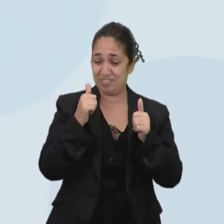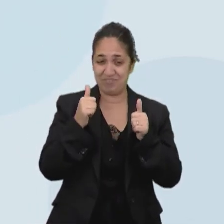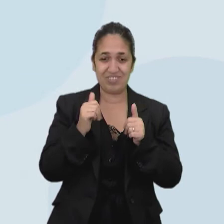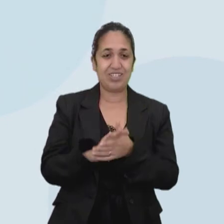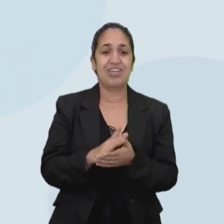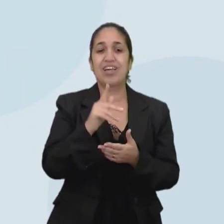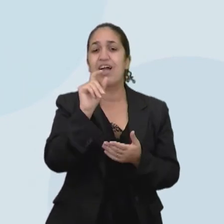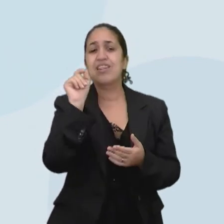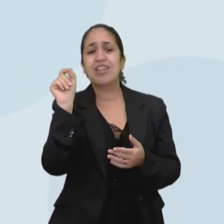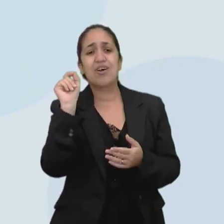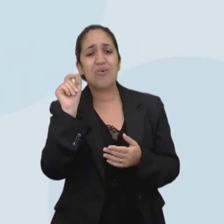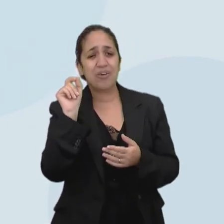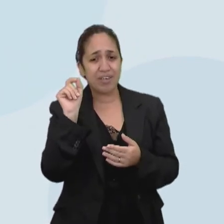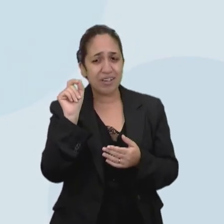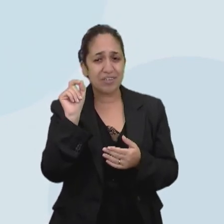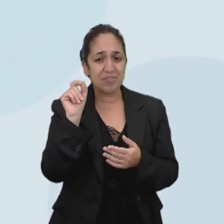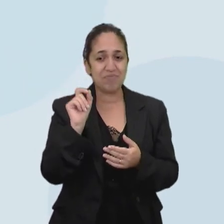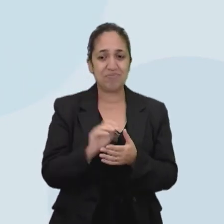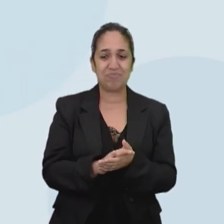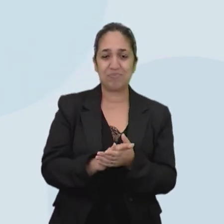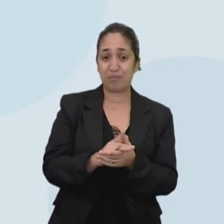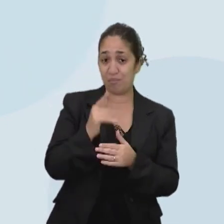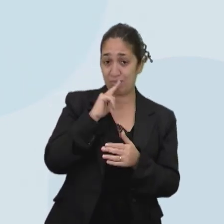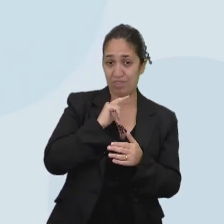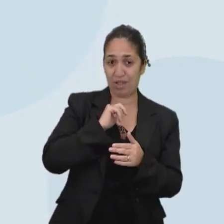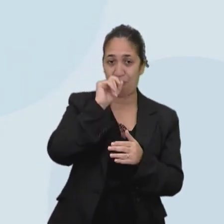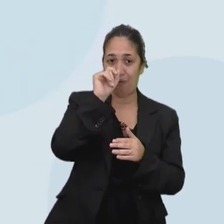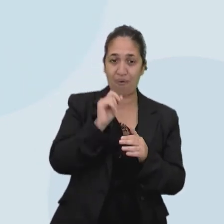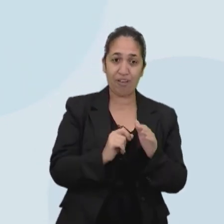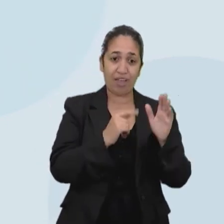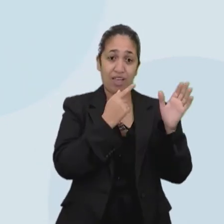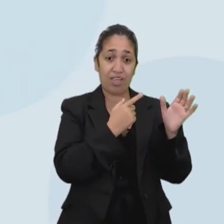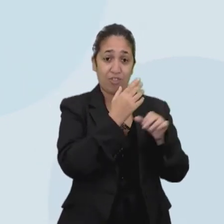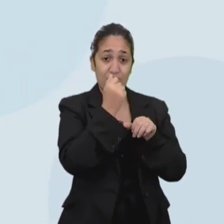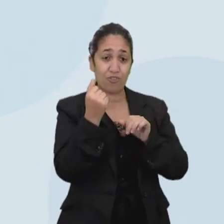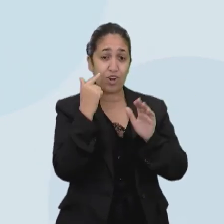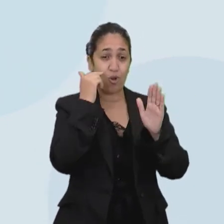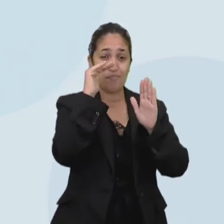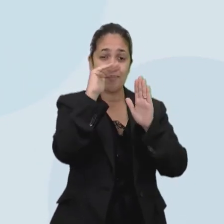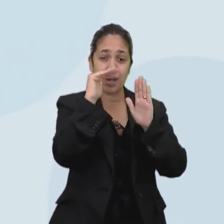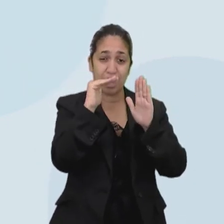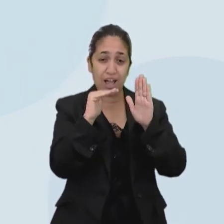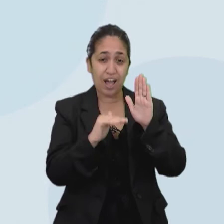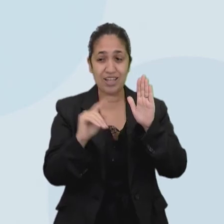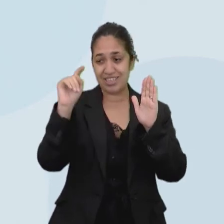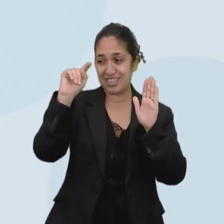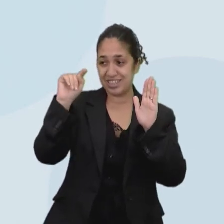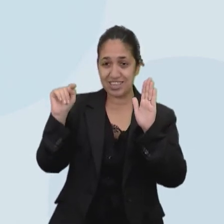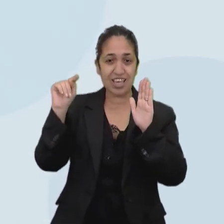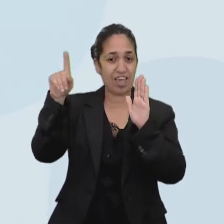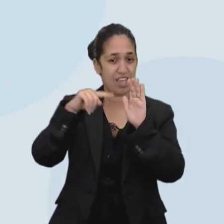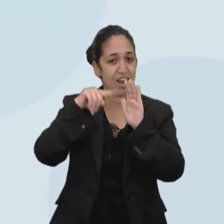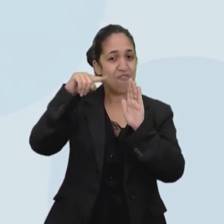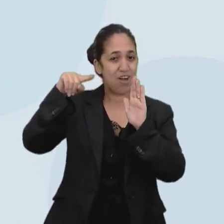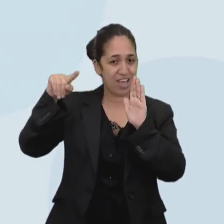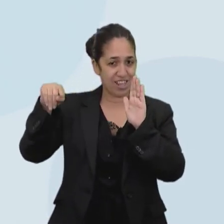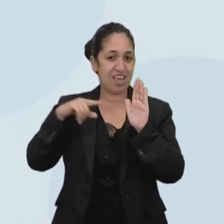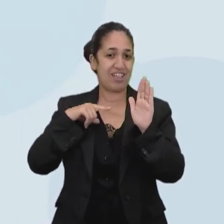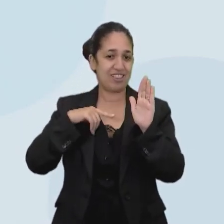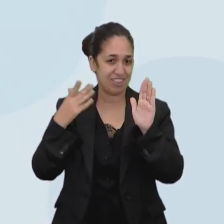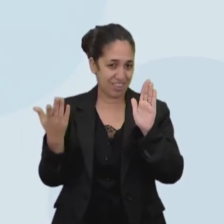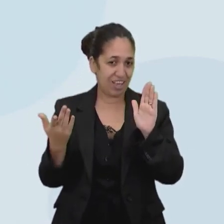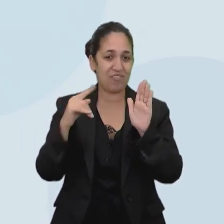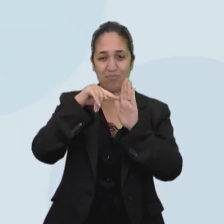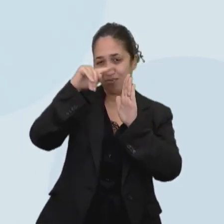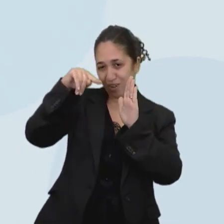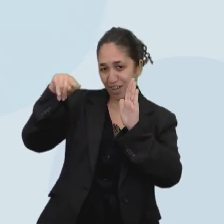que ela é? Nós temos aí o valor padronizado, Z, e ele é variável. Poxa vida, mas